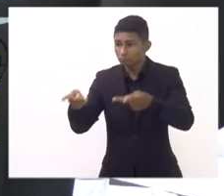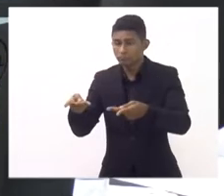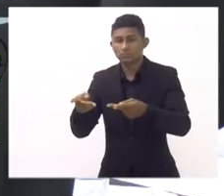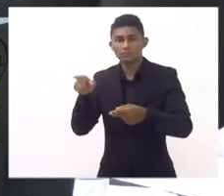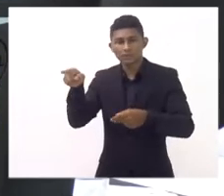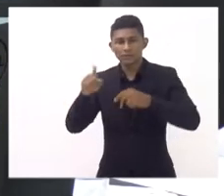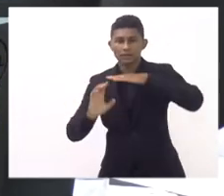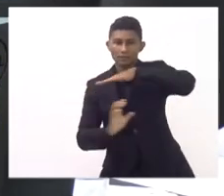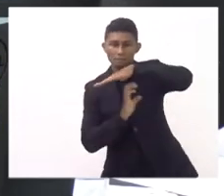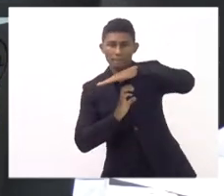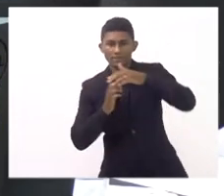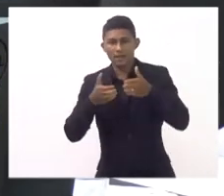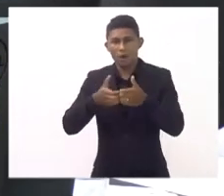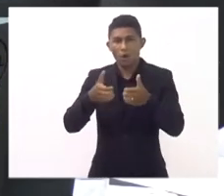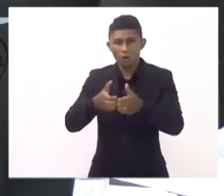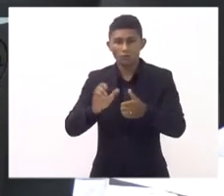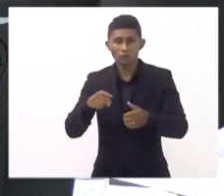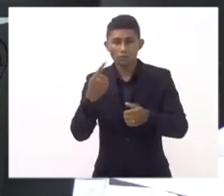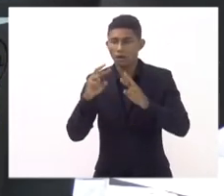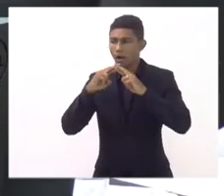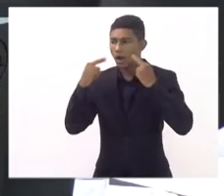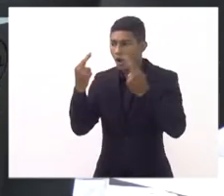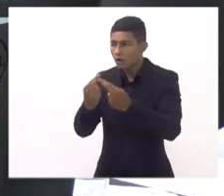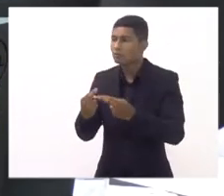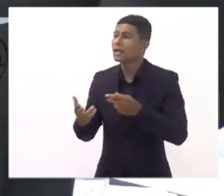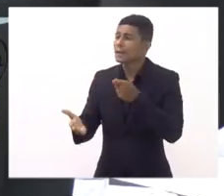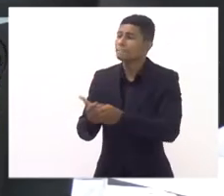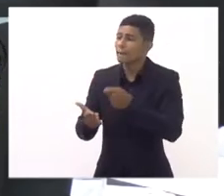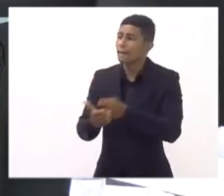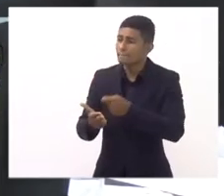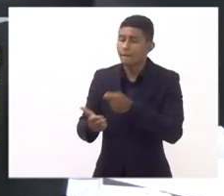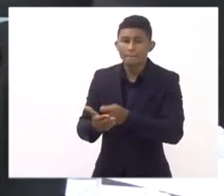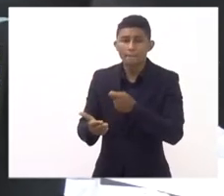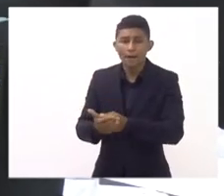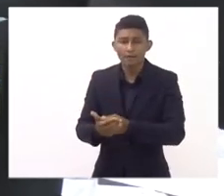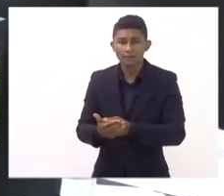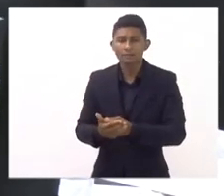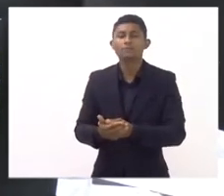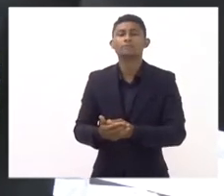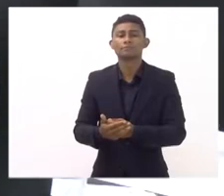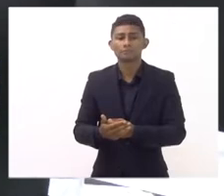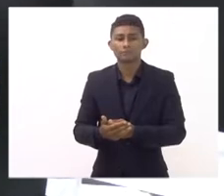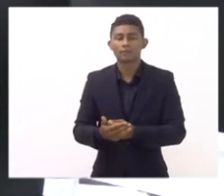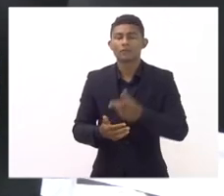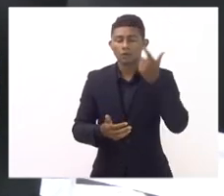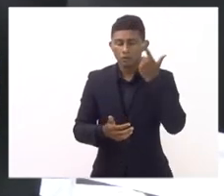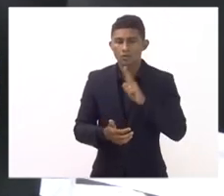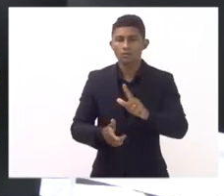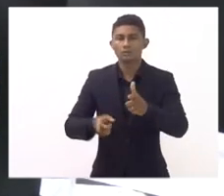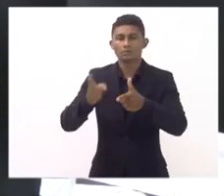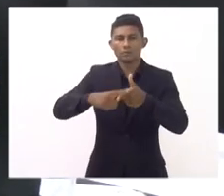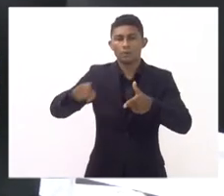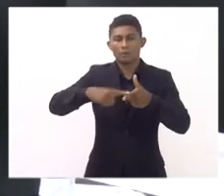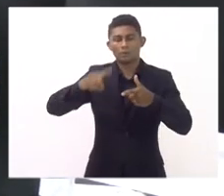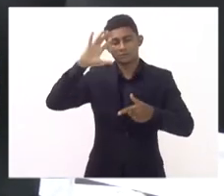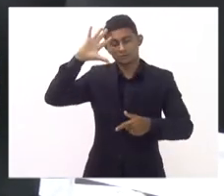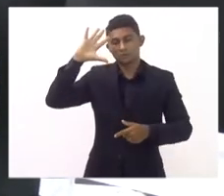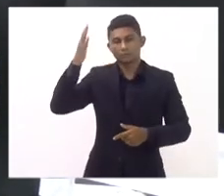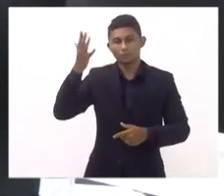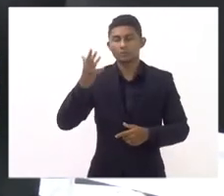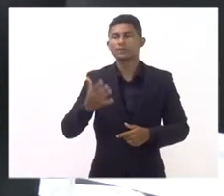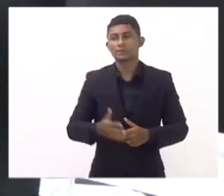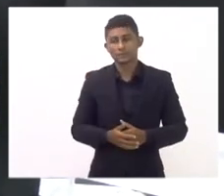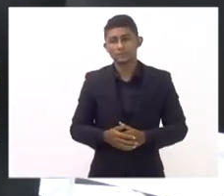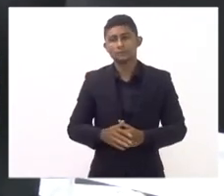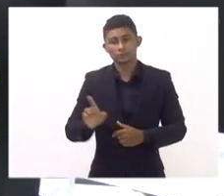ônibus, fazendo pressão para resolver o problema, que felizmente teve aí uma solução, né,